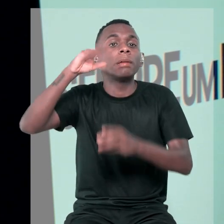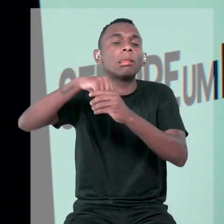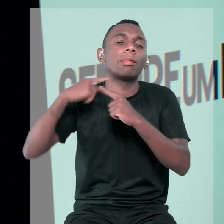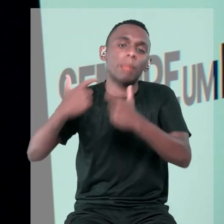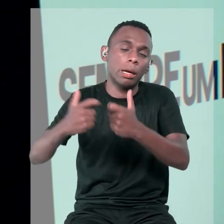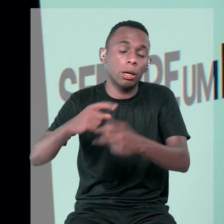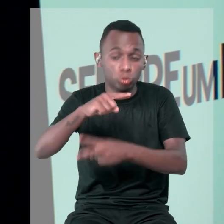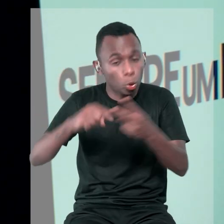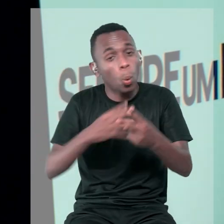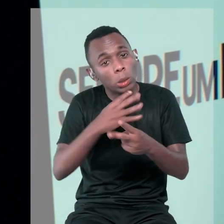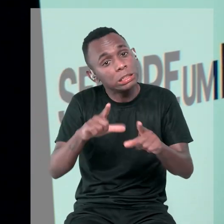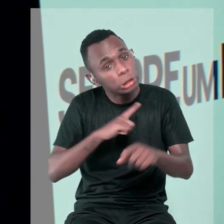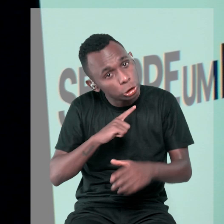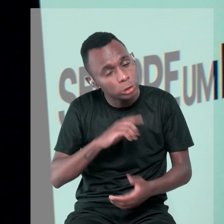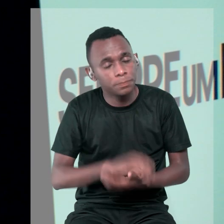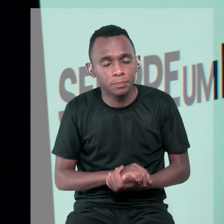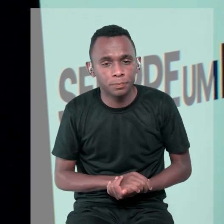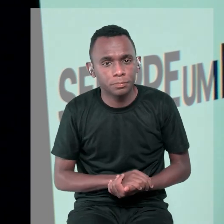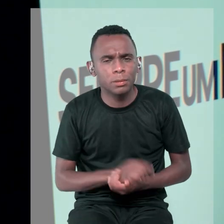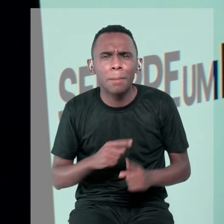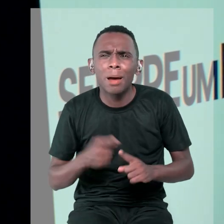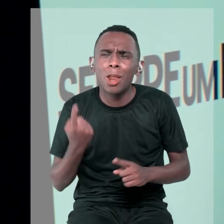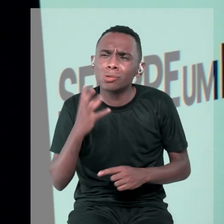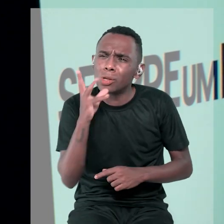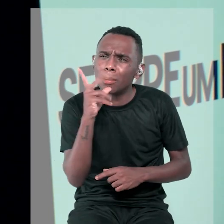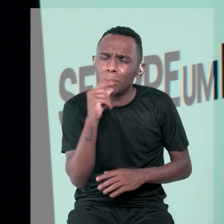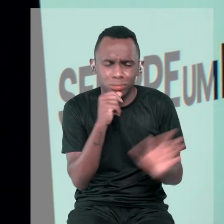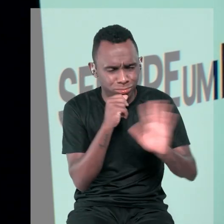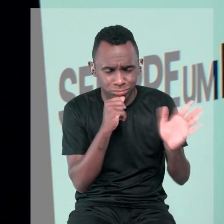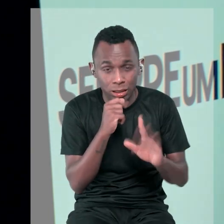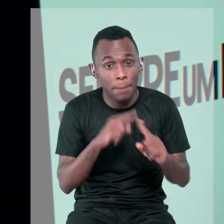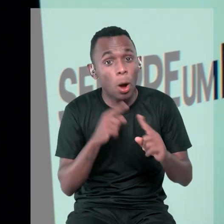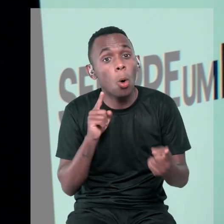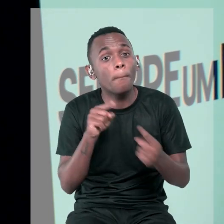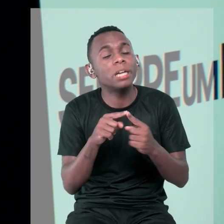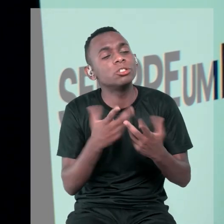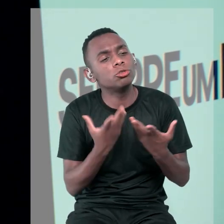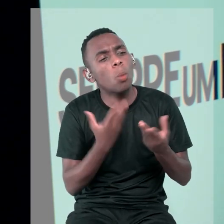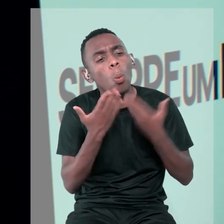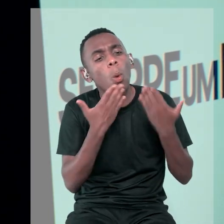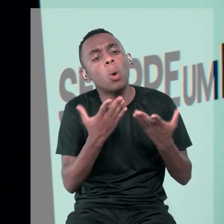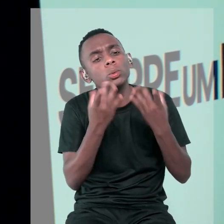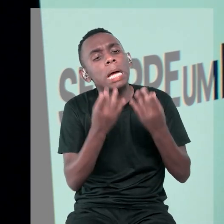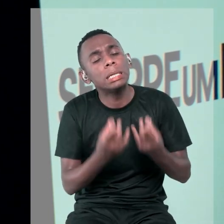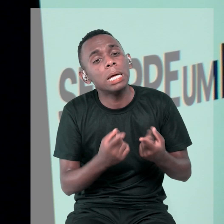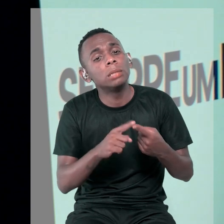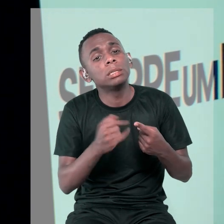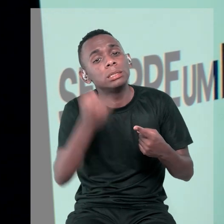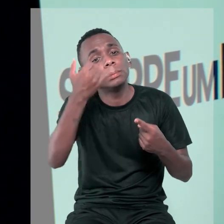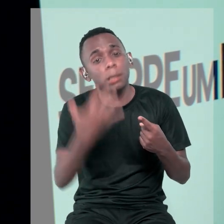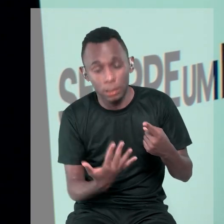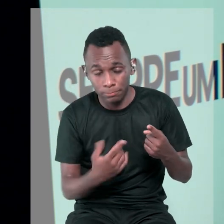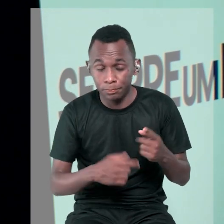Mas, para que a gente não fique muito demorado, o que me interessa em particular ressaltar em Maquiavel?